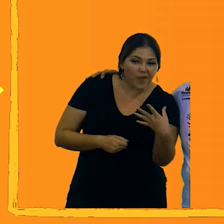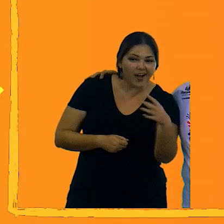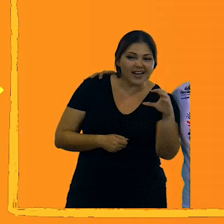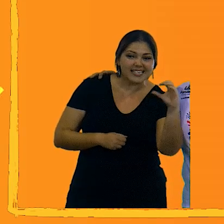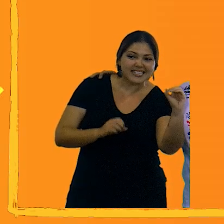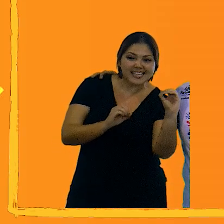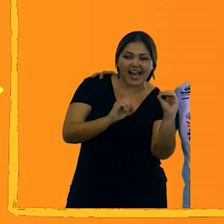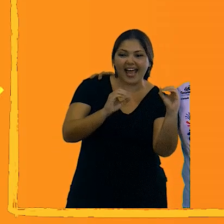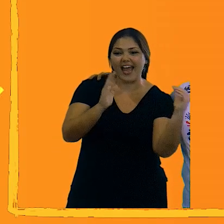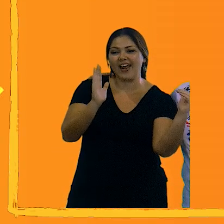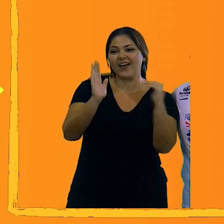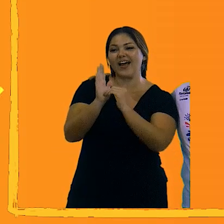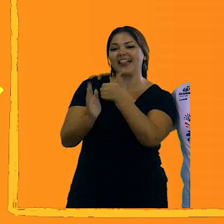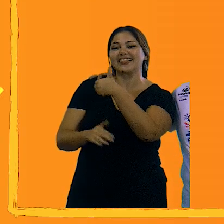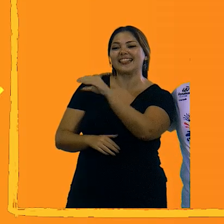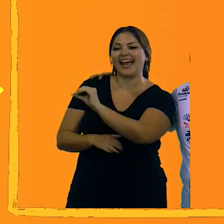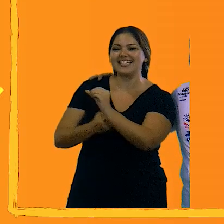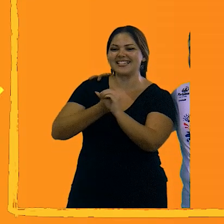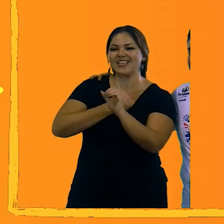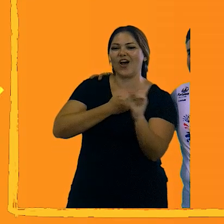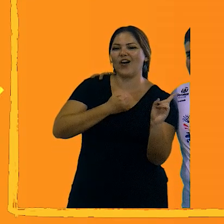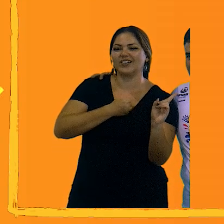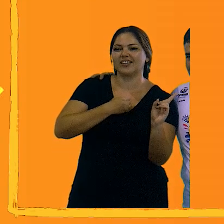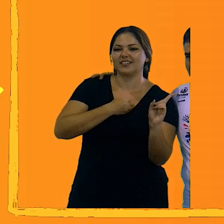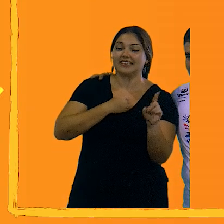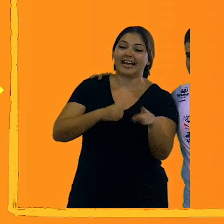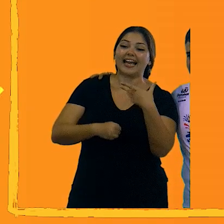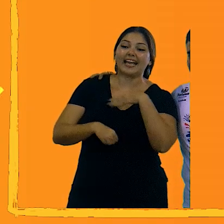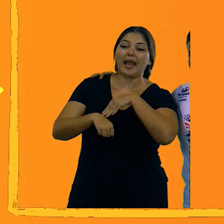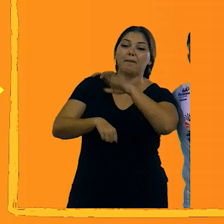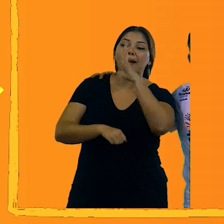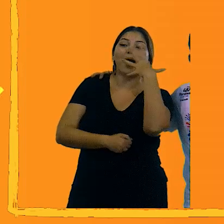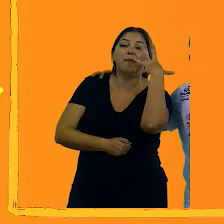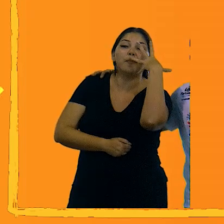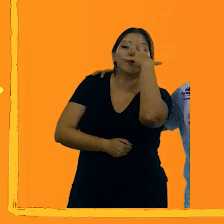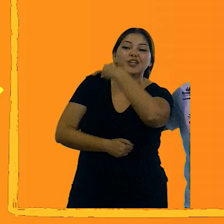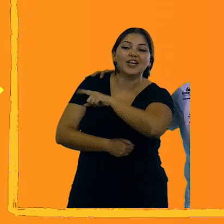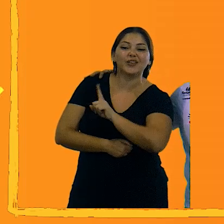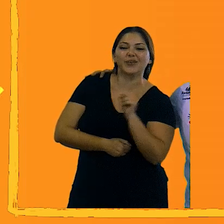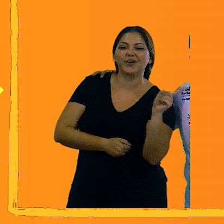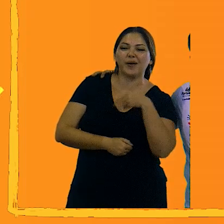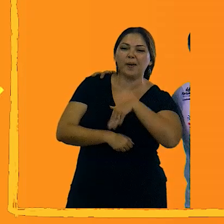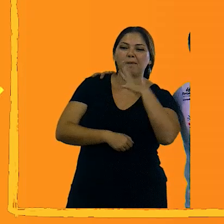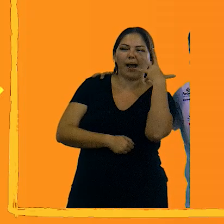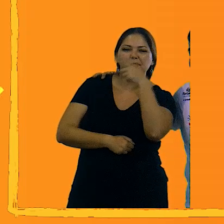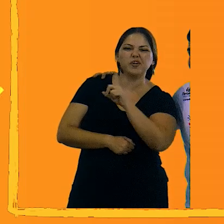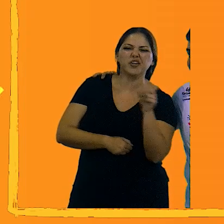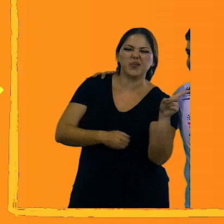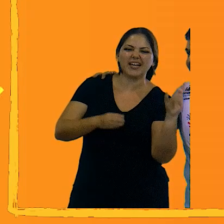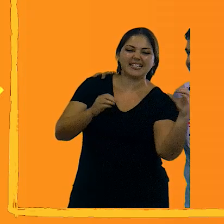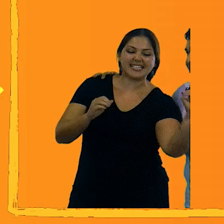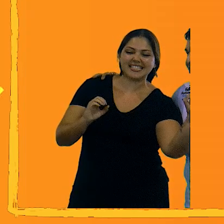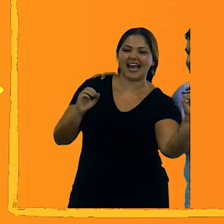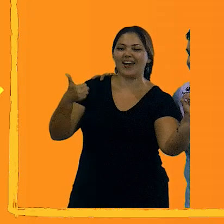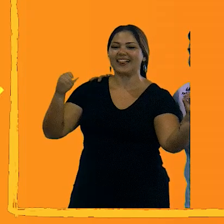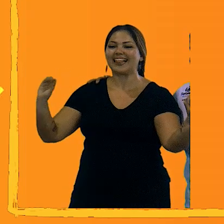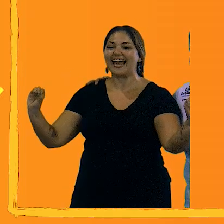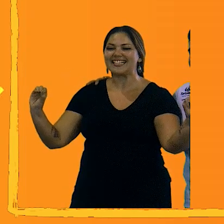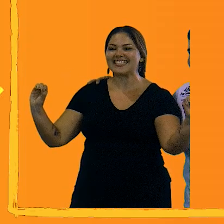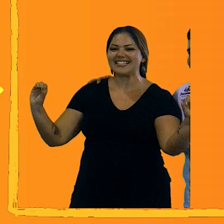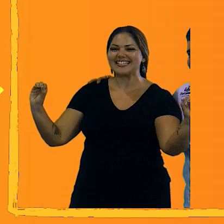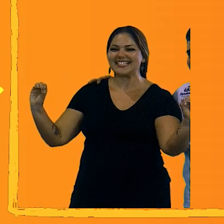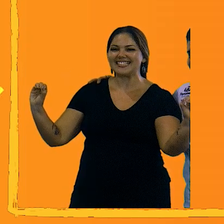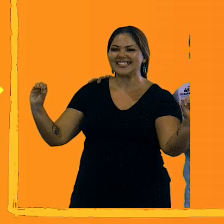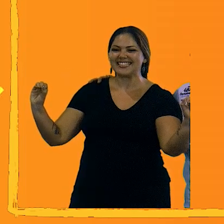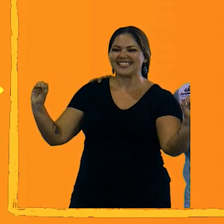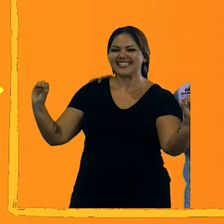gente pessoal em relação à beleza Qual é a minha nota eu vou dizer